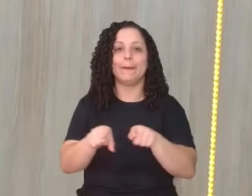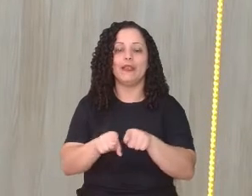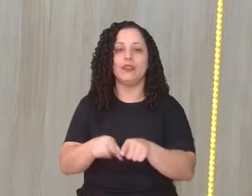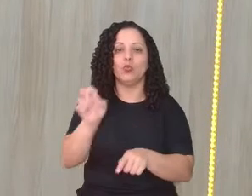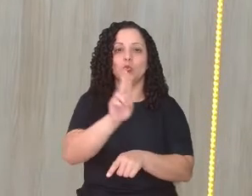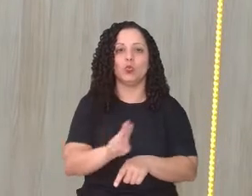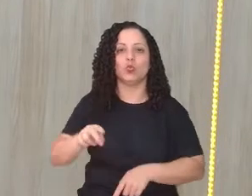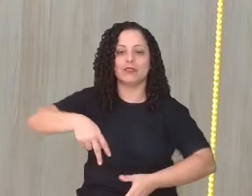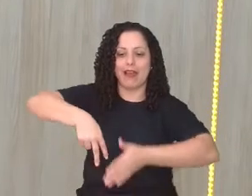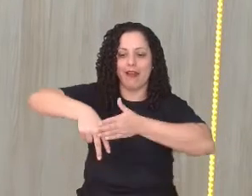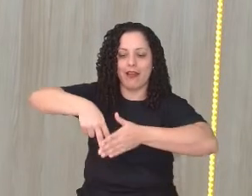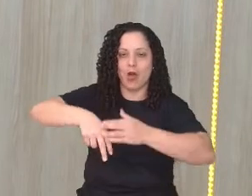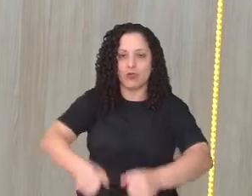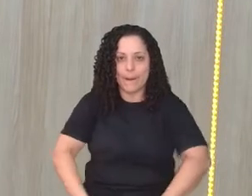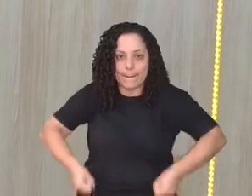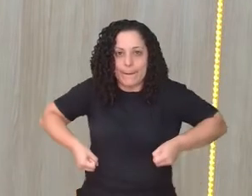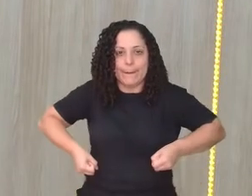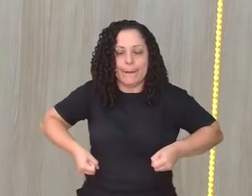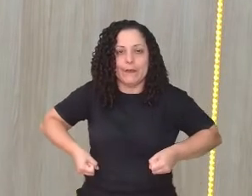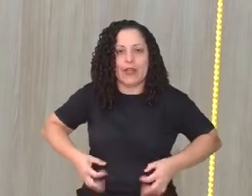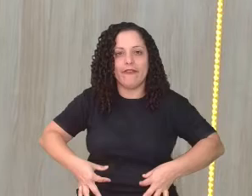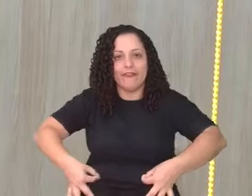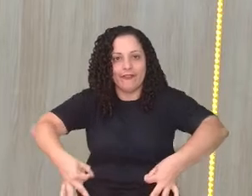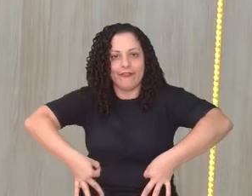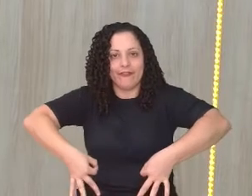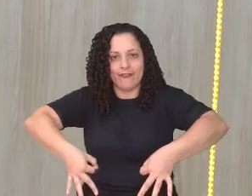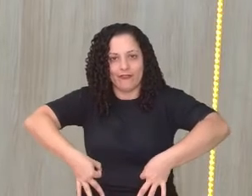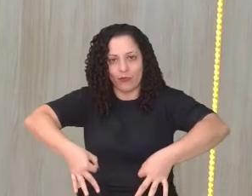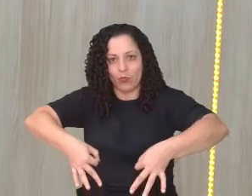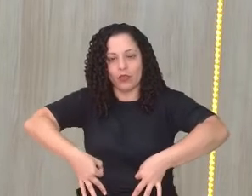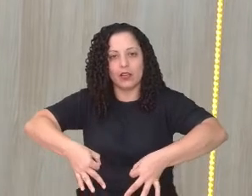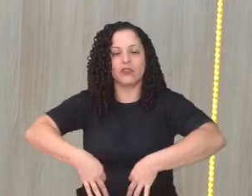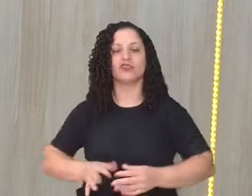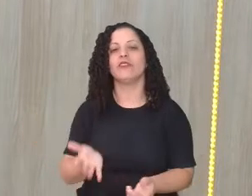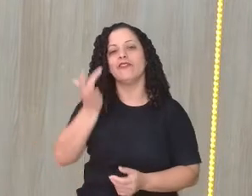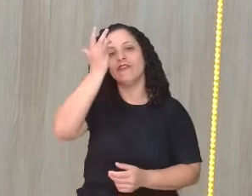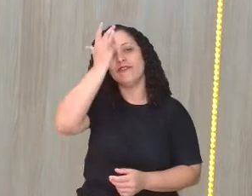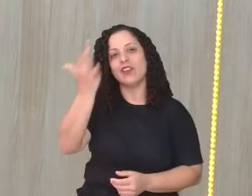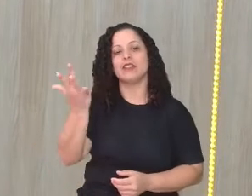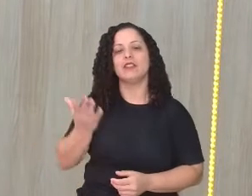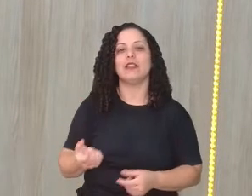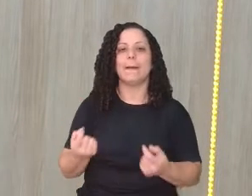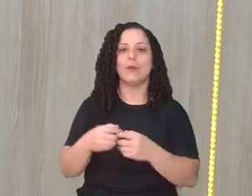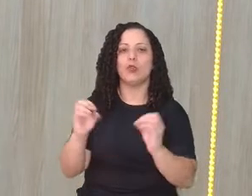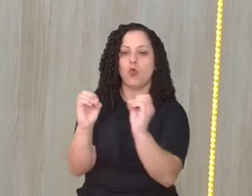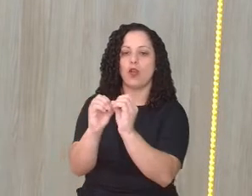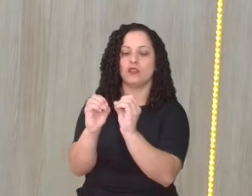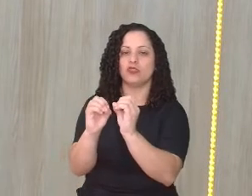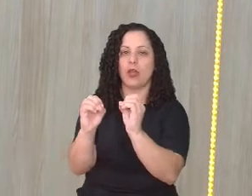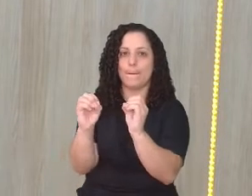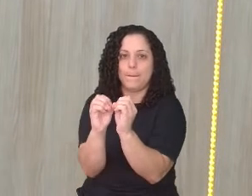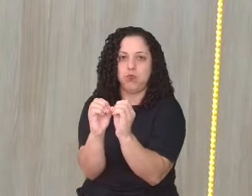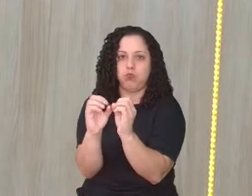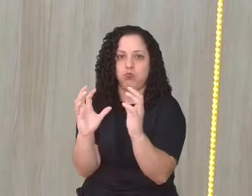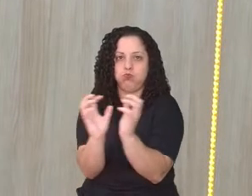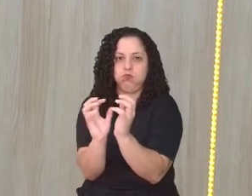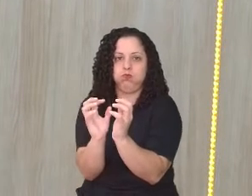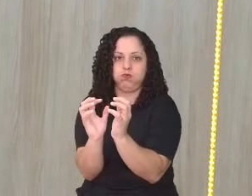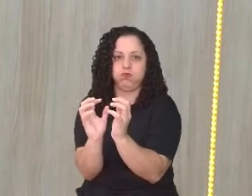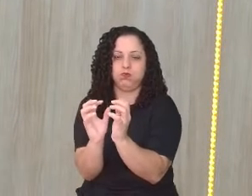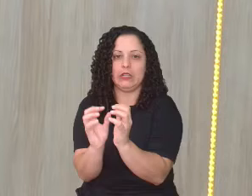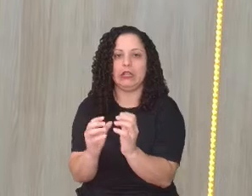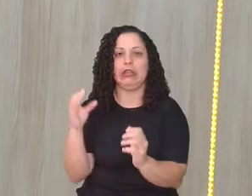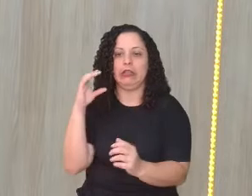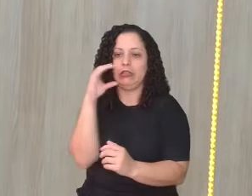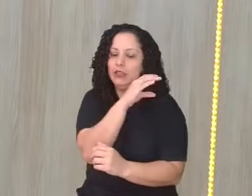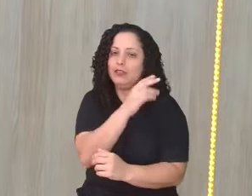tanto esse órgão, até para facilitar também que os testículos eles não fiquem também numa temperatura muito alta, né?